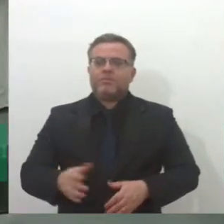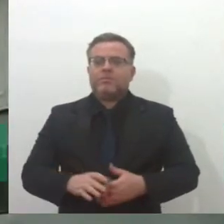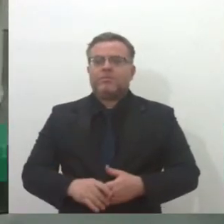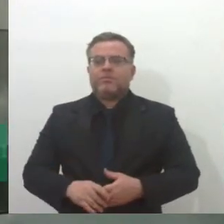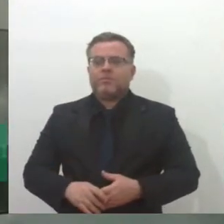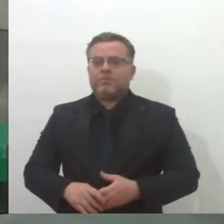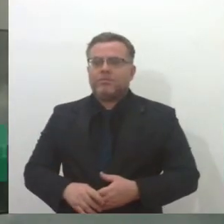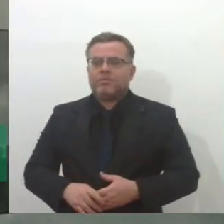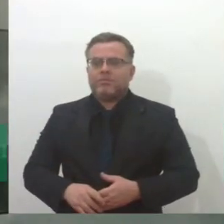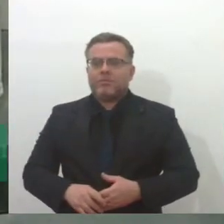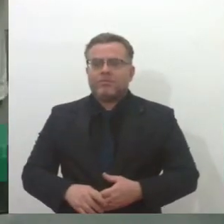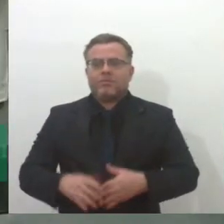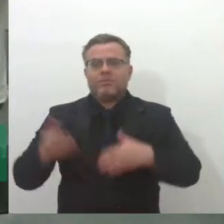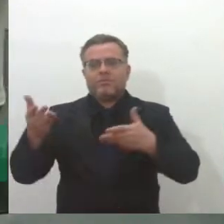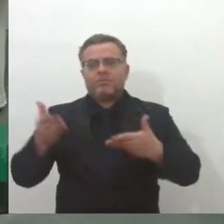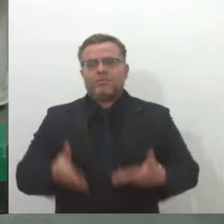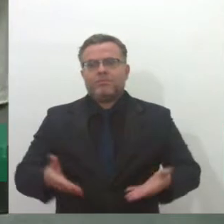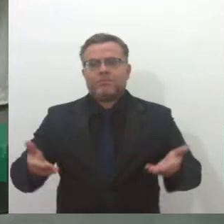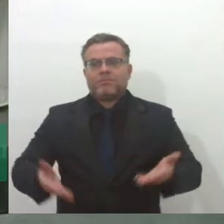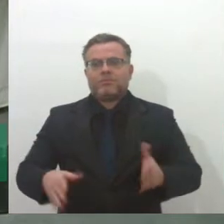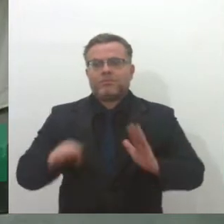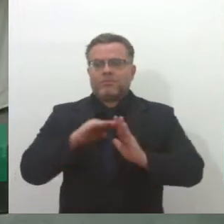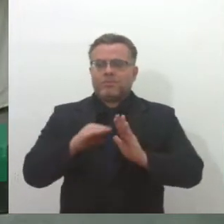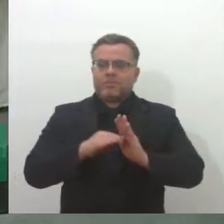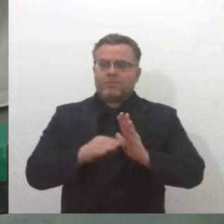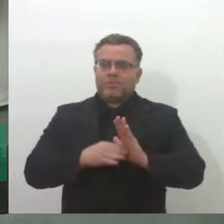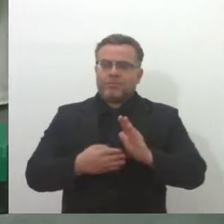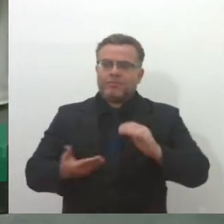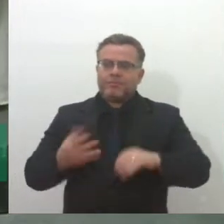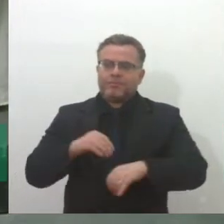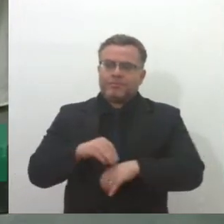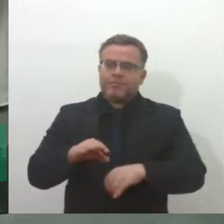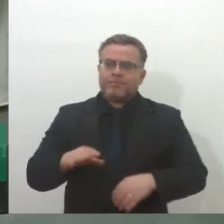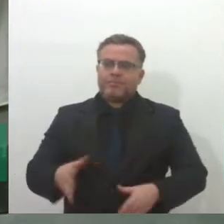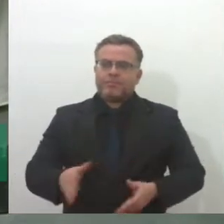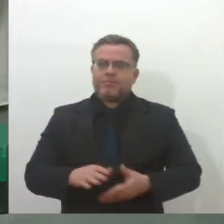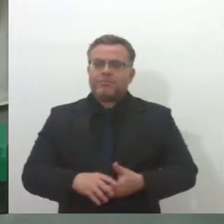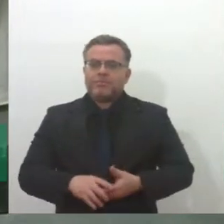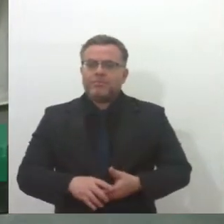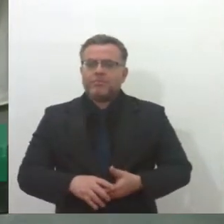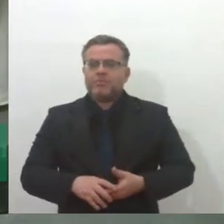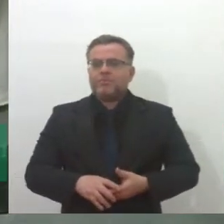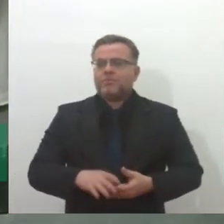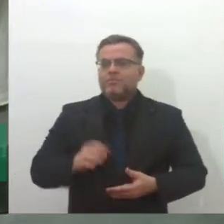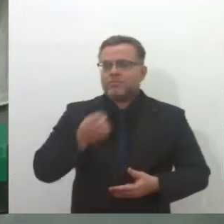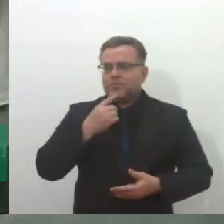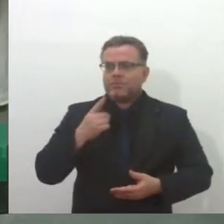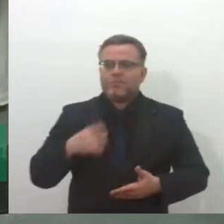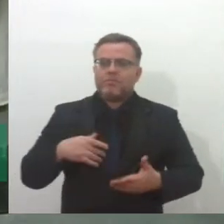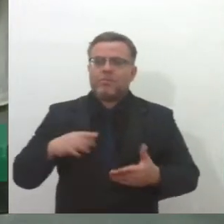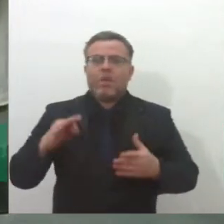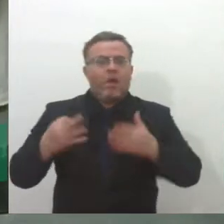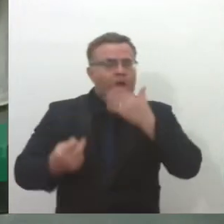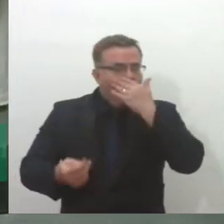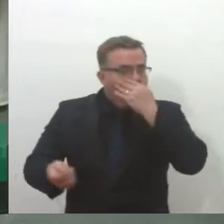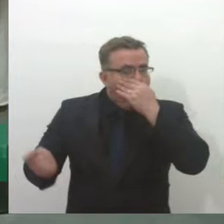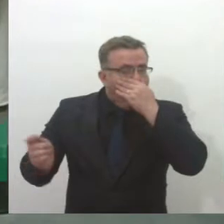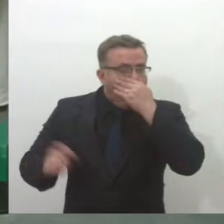Seja muito bem-vindo ao programa, Matheus Prata. Bom dia, Aline. Bom dia a todos os